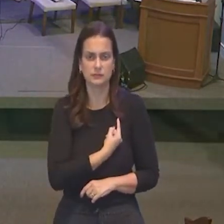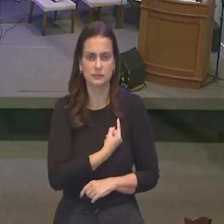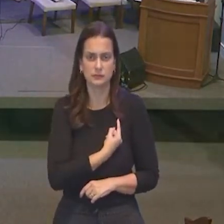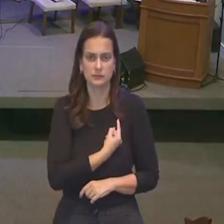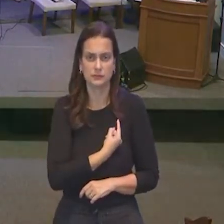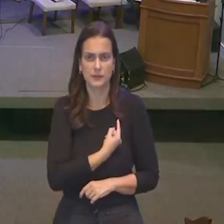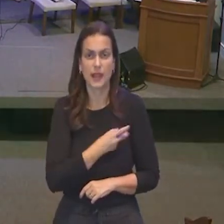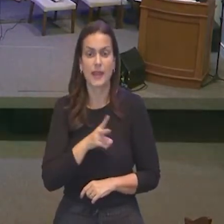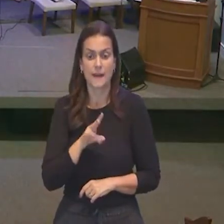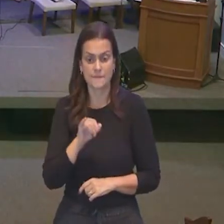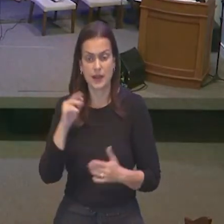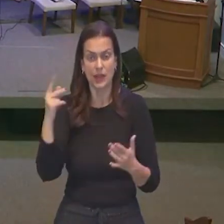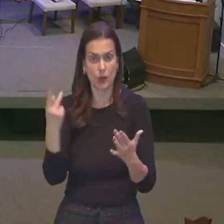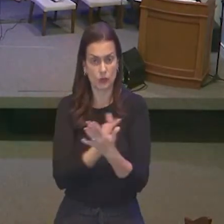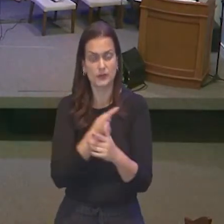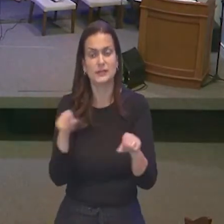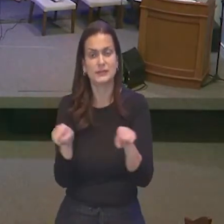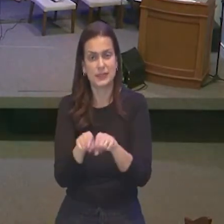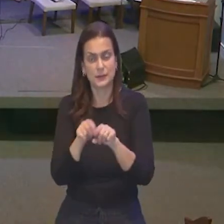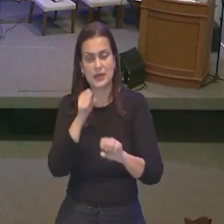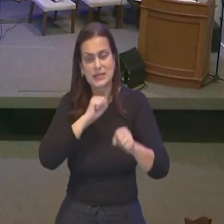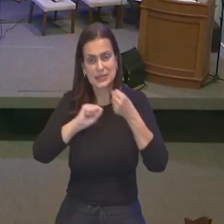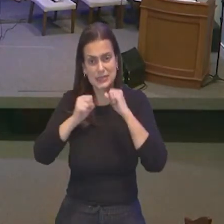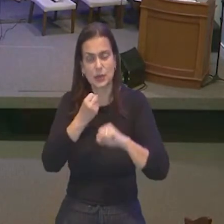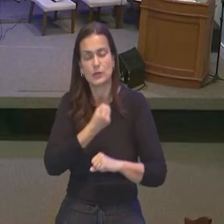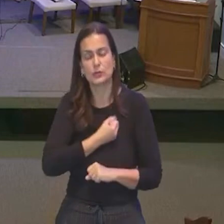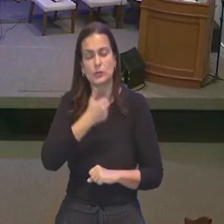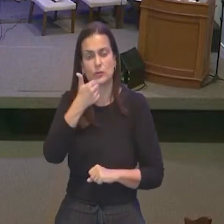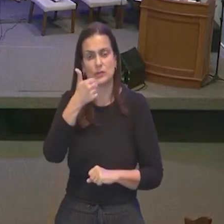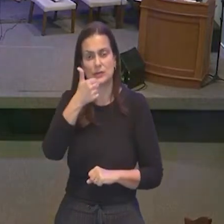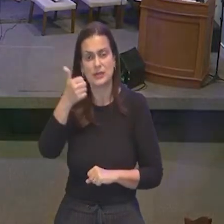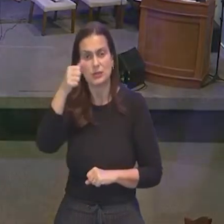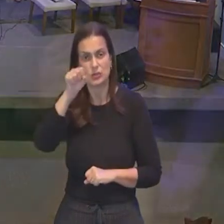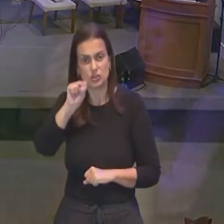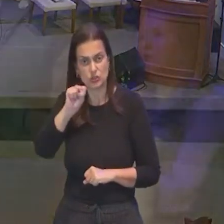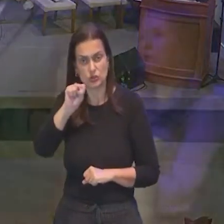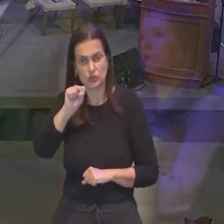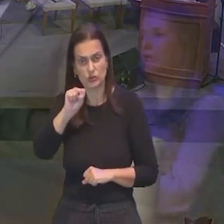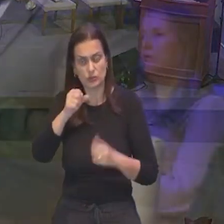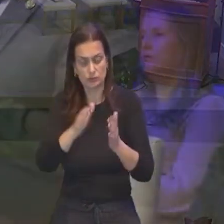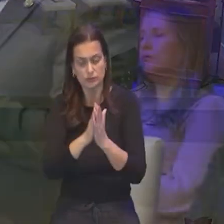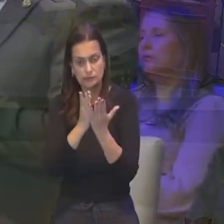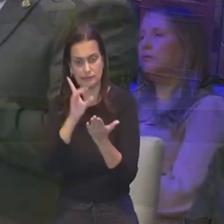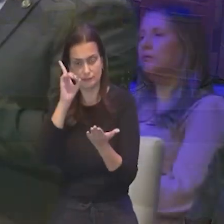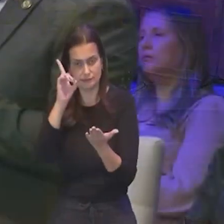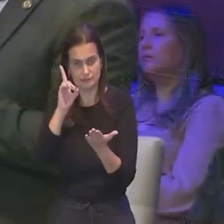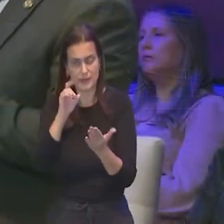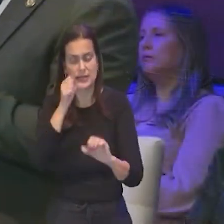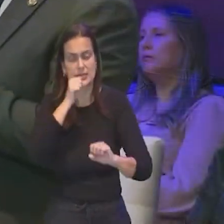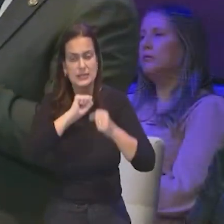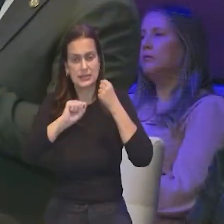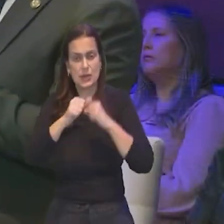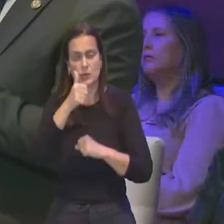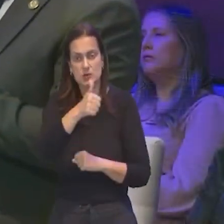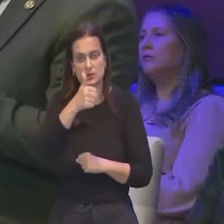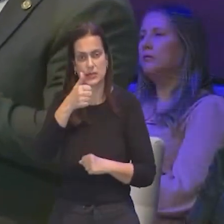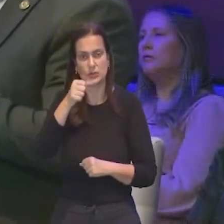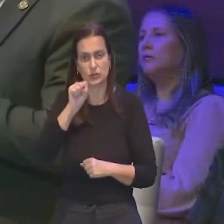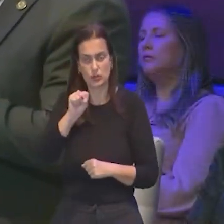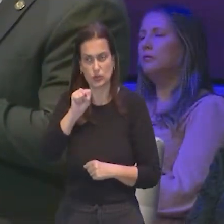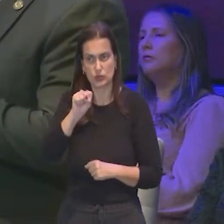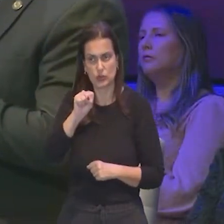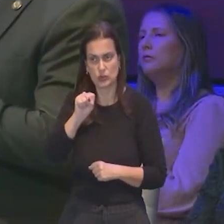Isto vai acontecer também no Salmo de número 118, veja comigo, abra sua Bíblia no Salmo 118, vá para o